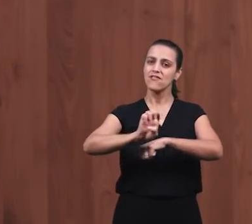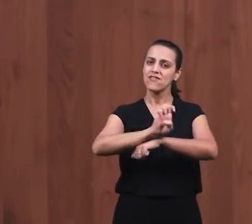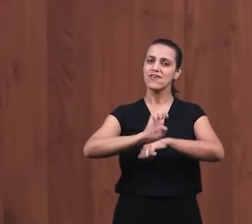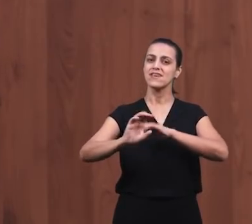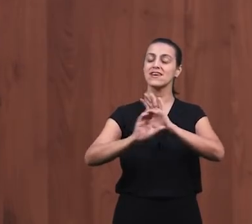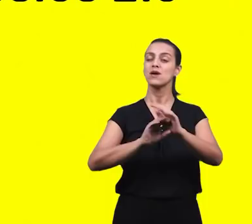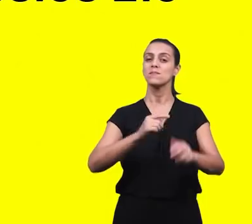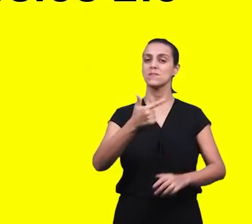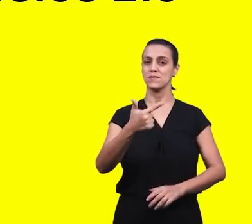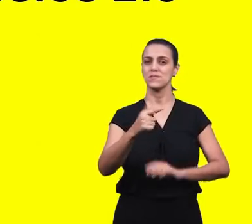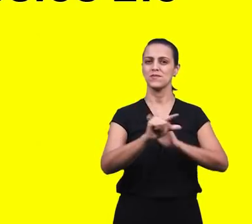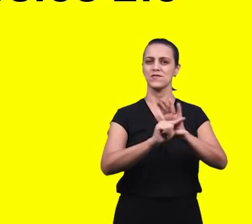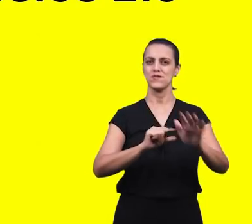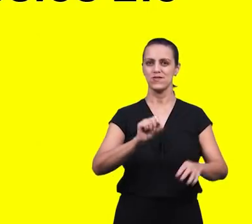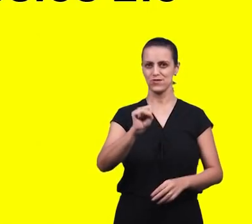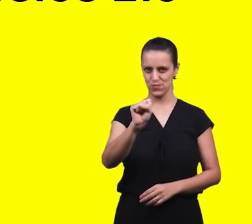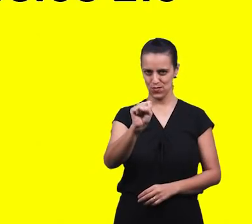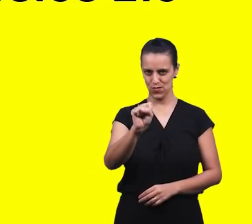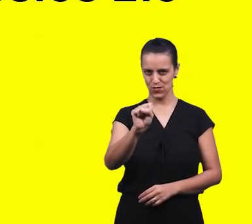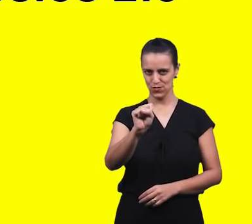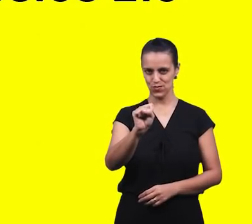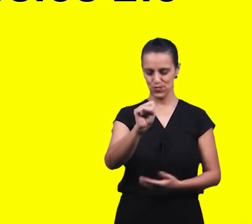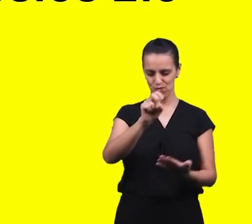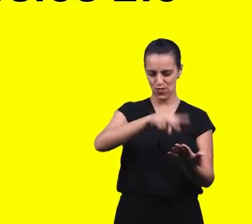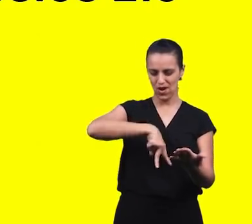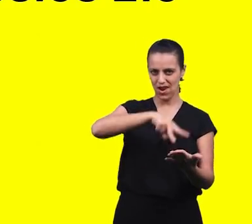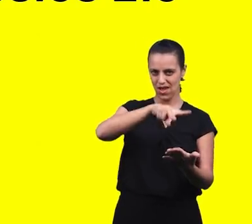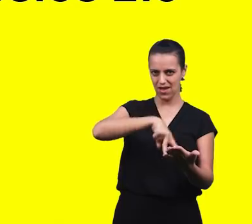2, versículo 8. Vamos ler comigo?